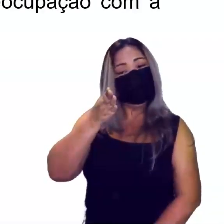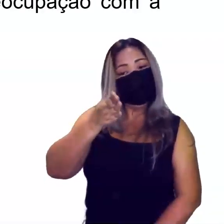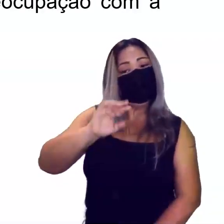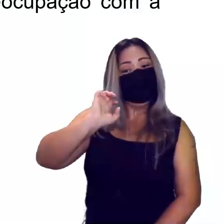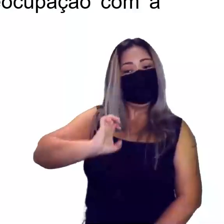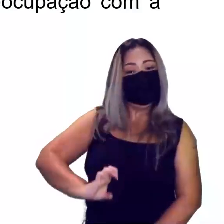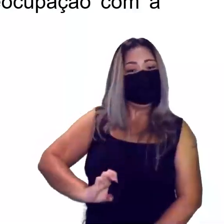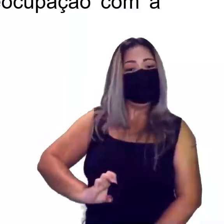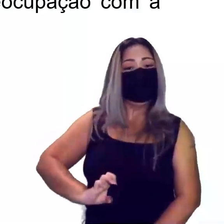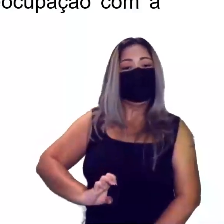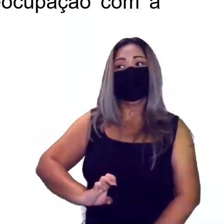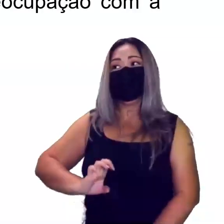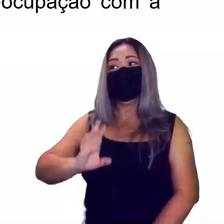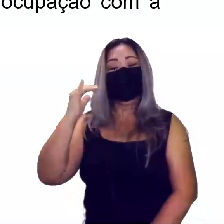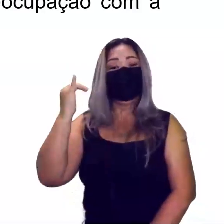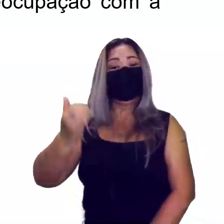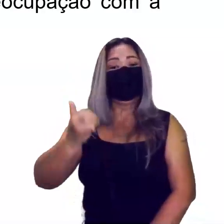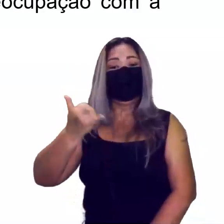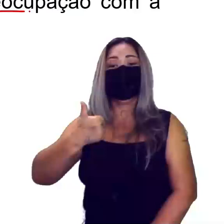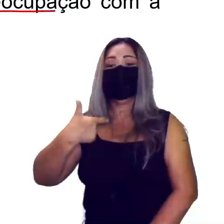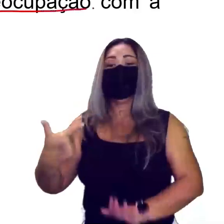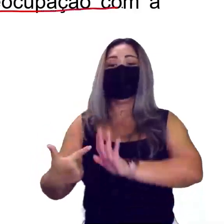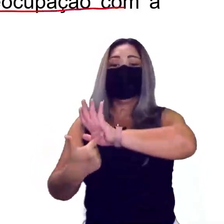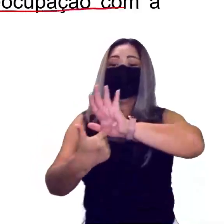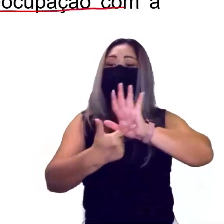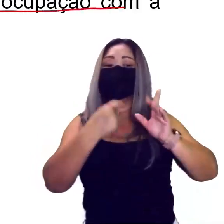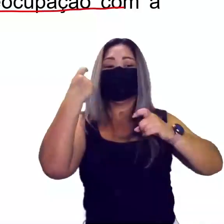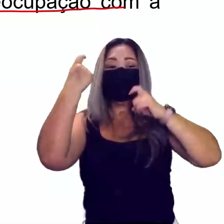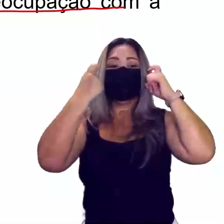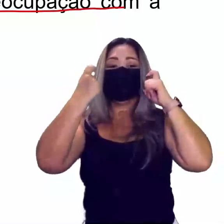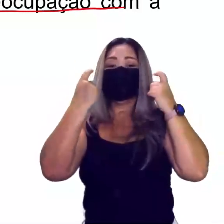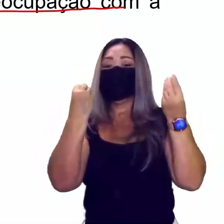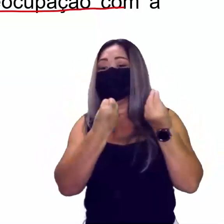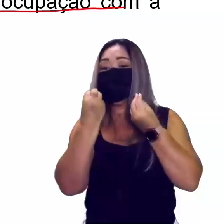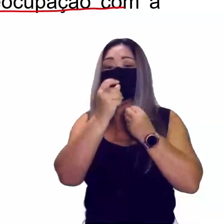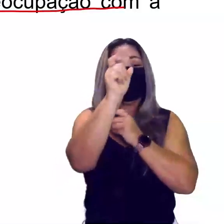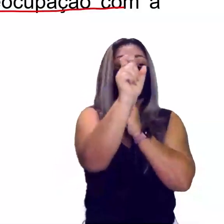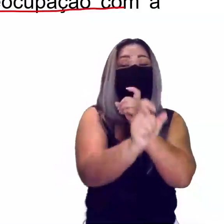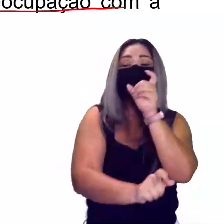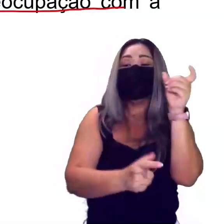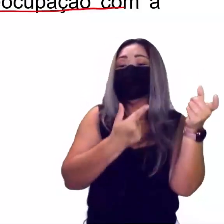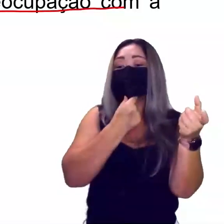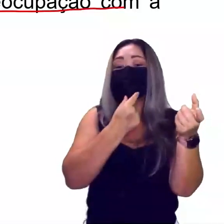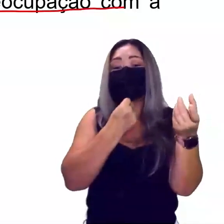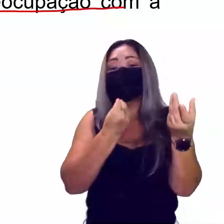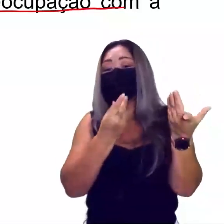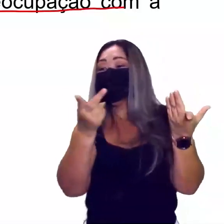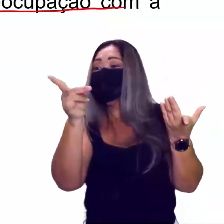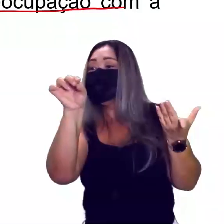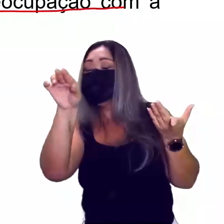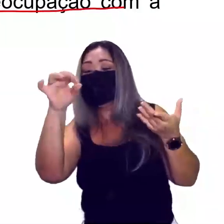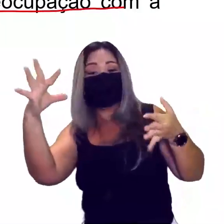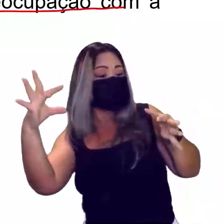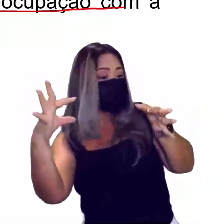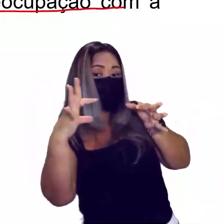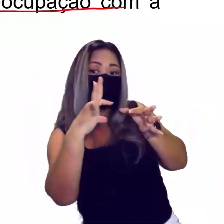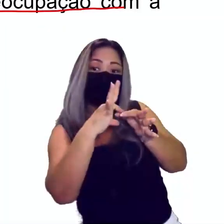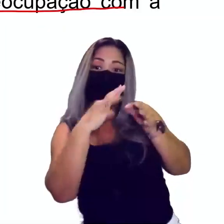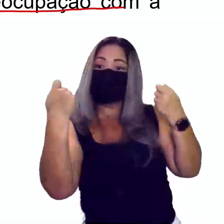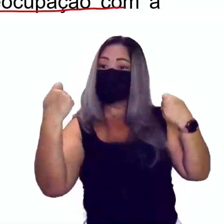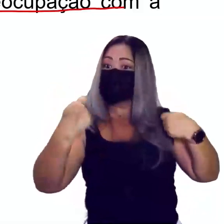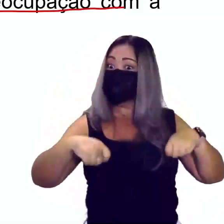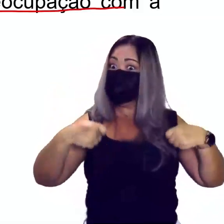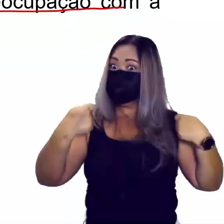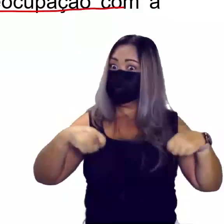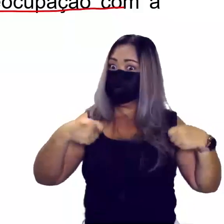De caráter ético, cuja narrativa revela a preocupação com a conduta dos homens e dos deuses. É necessário, né?